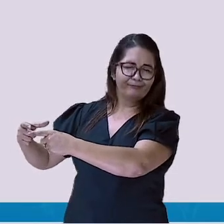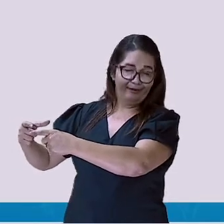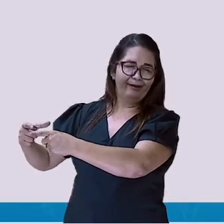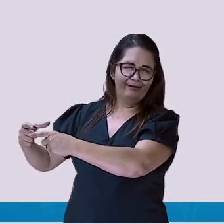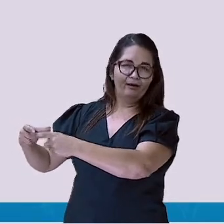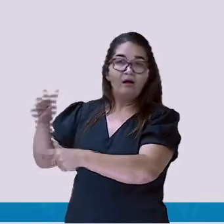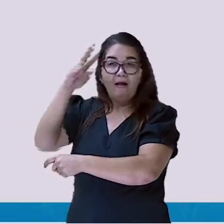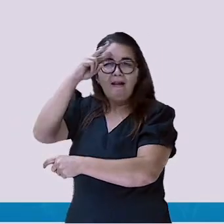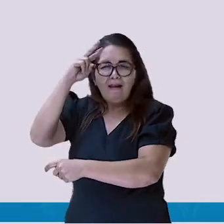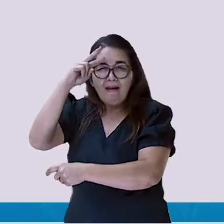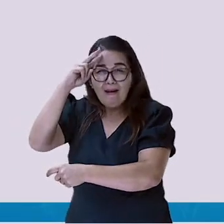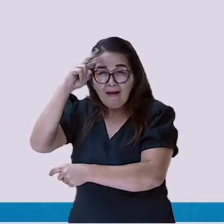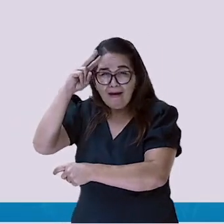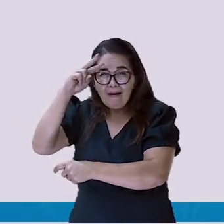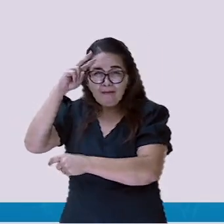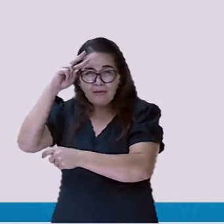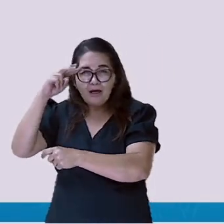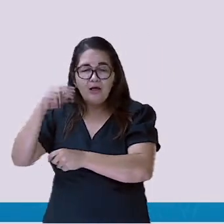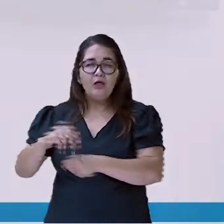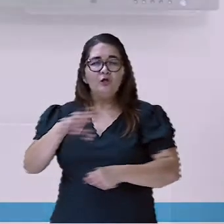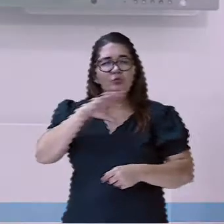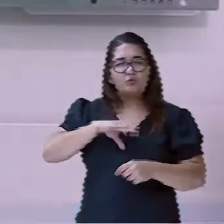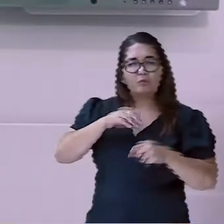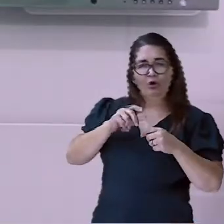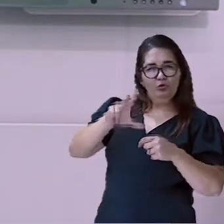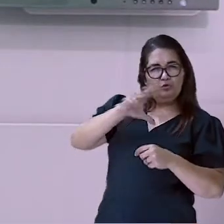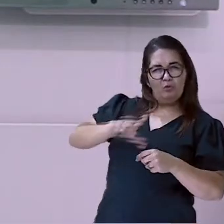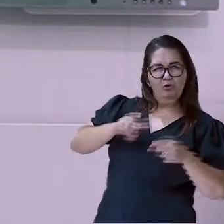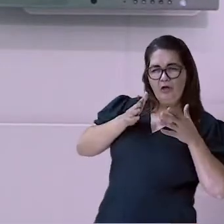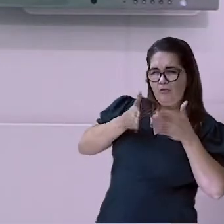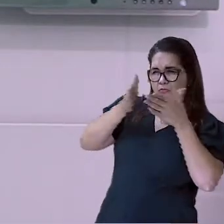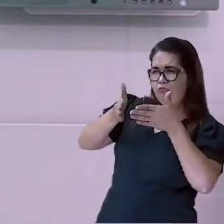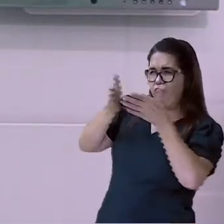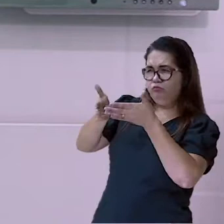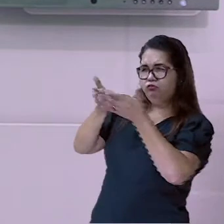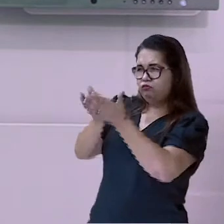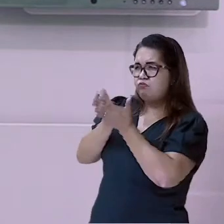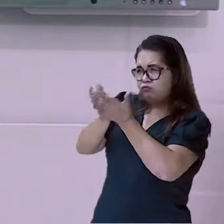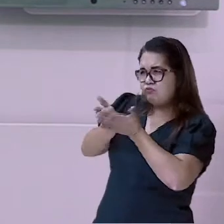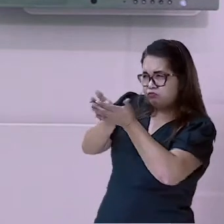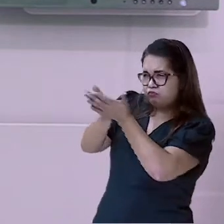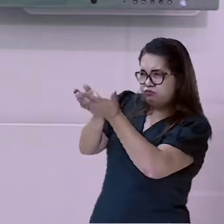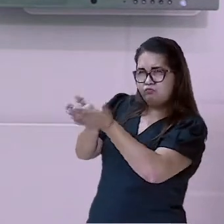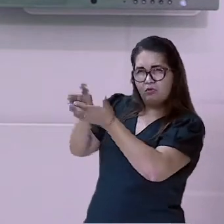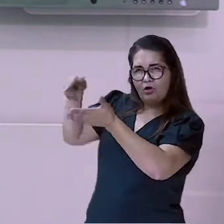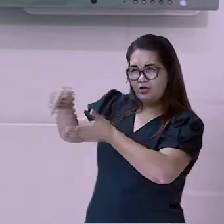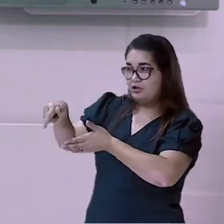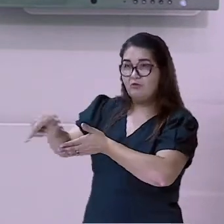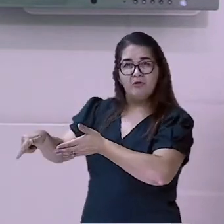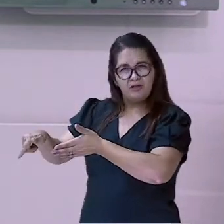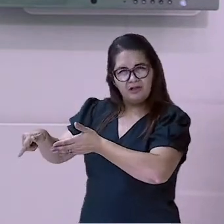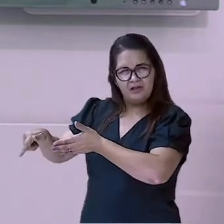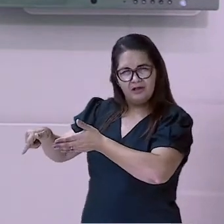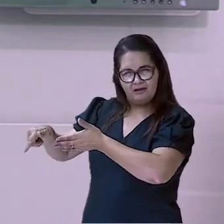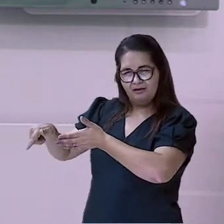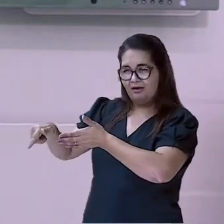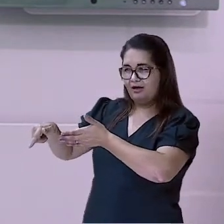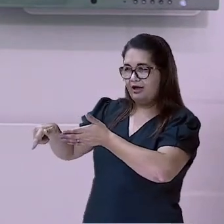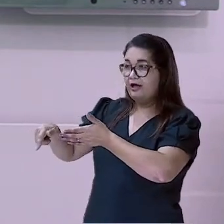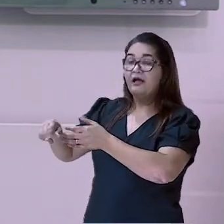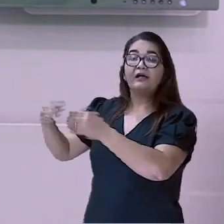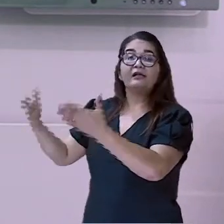colonização, né, as pessoas vieram para o Brasil, a gente teve uma exploração muito grande de madeira. O Brasil é muito